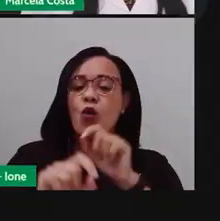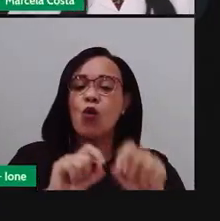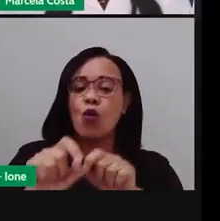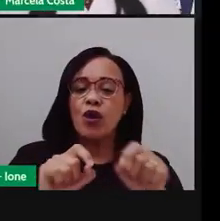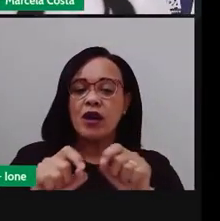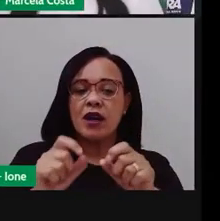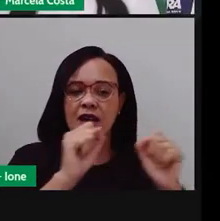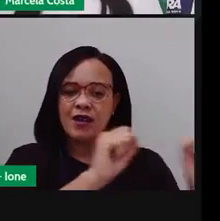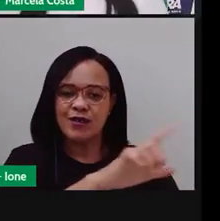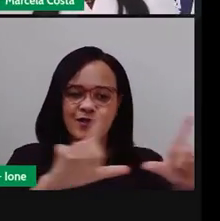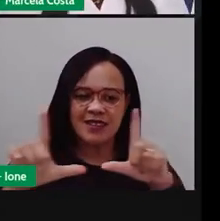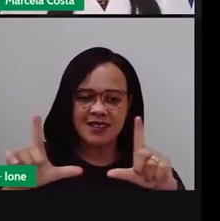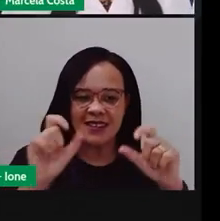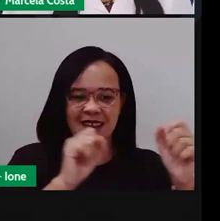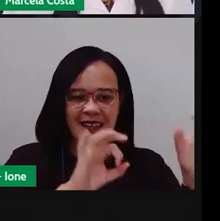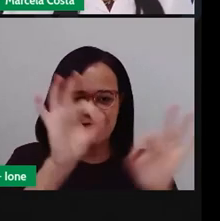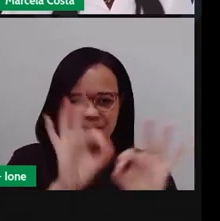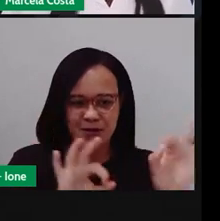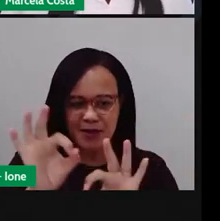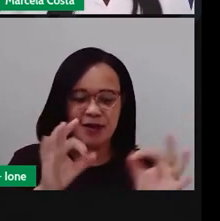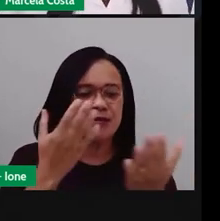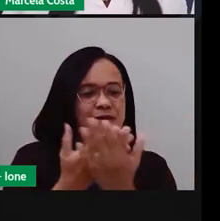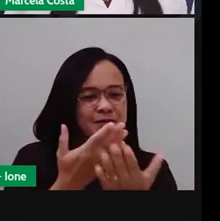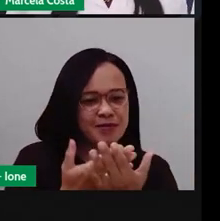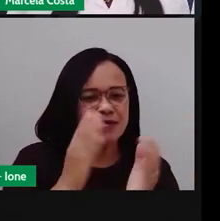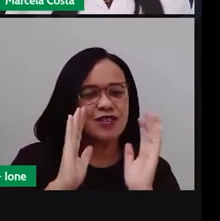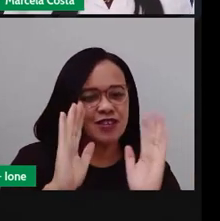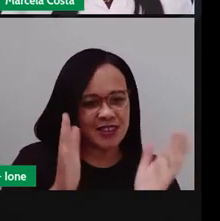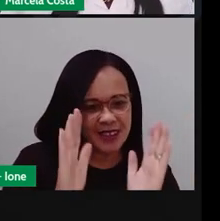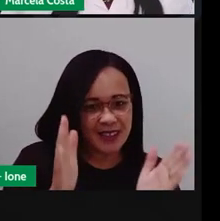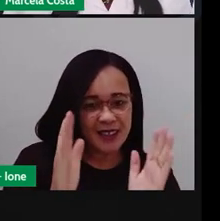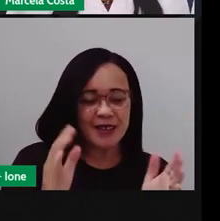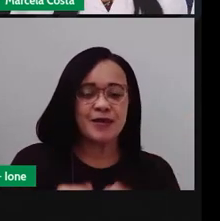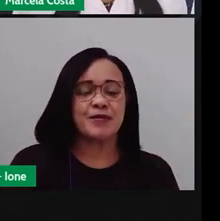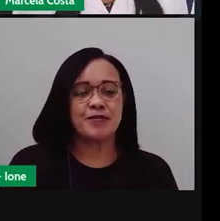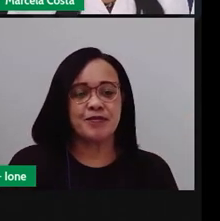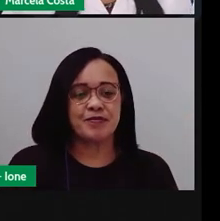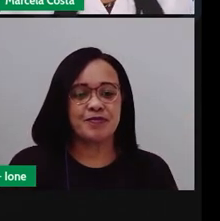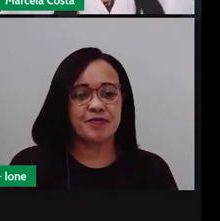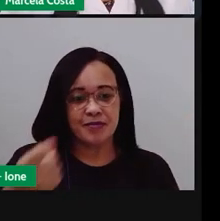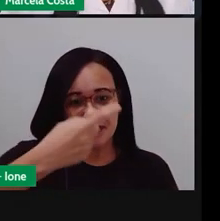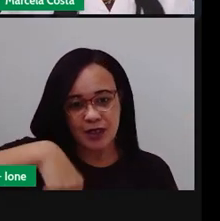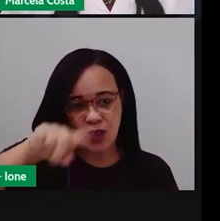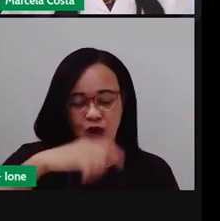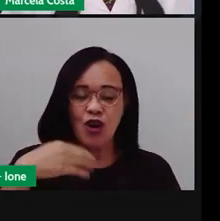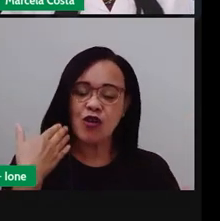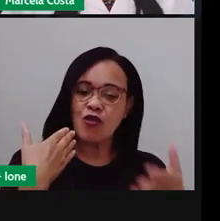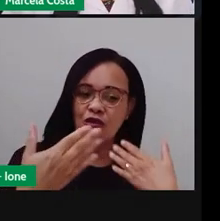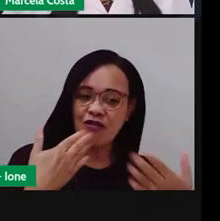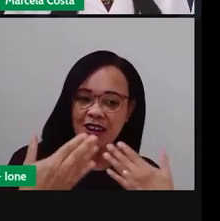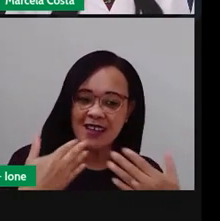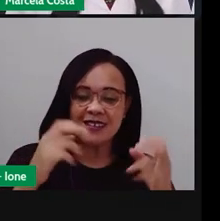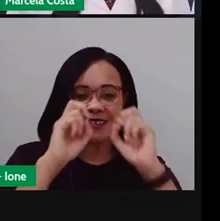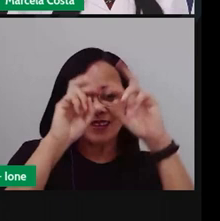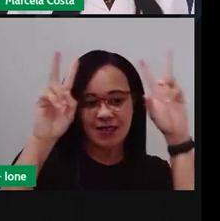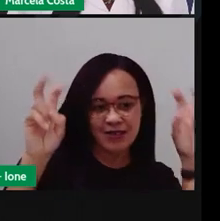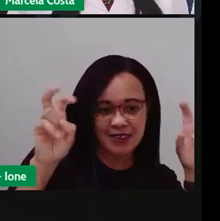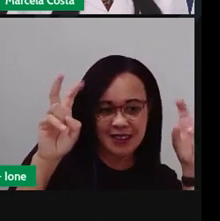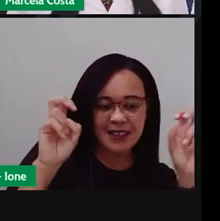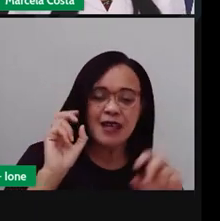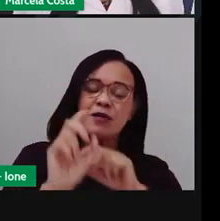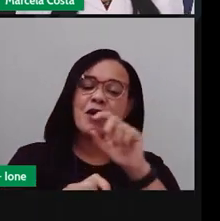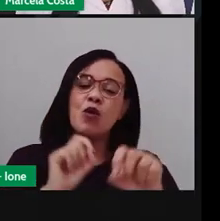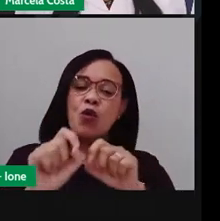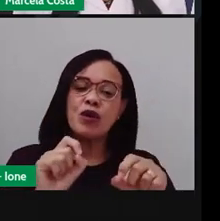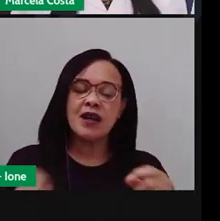o slide que eu preparei para essa aula, para a gente conversar sobre o tema dessa aula de